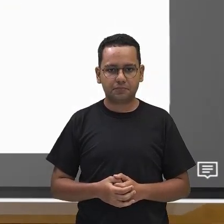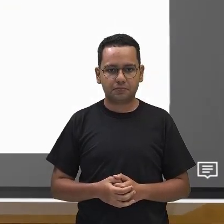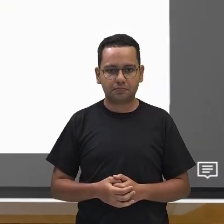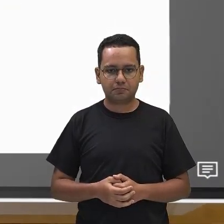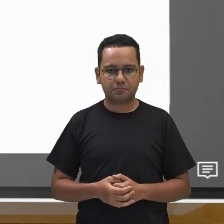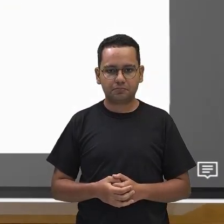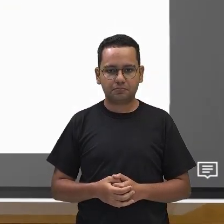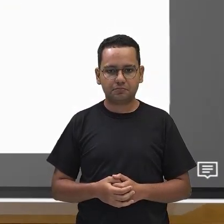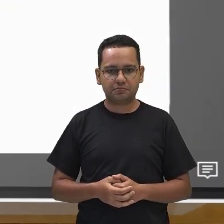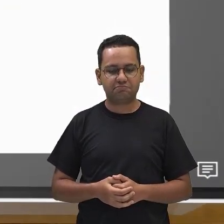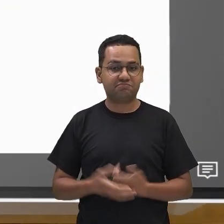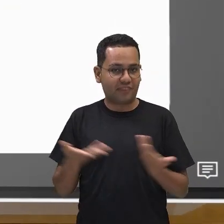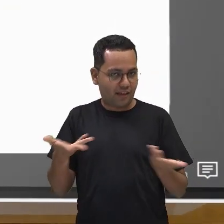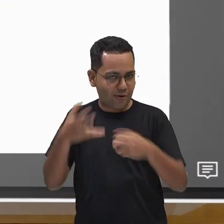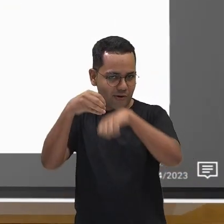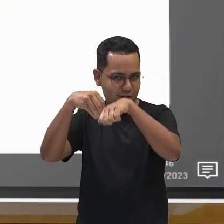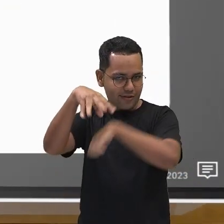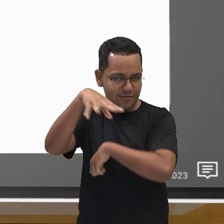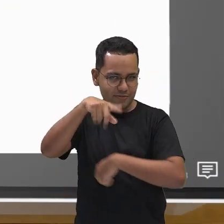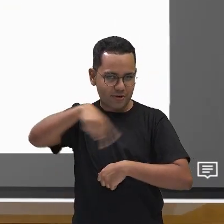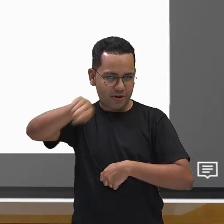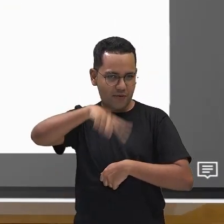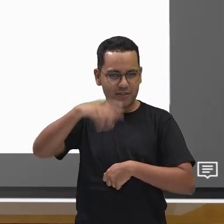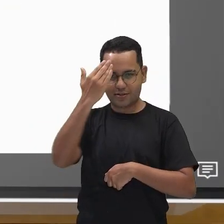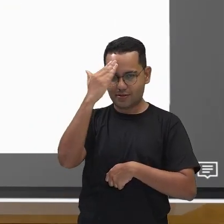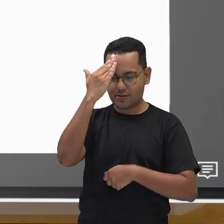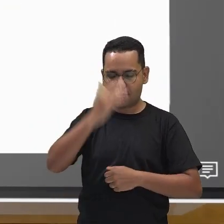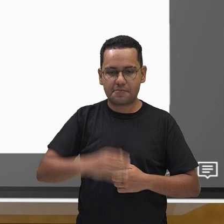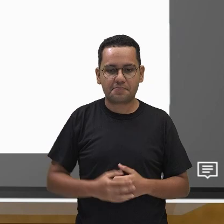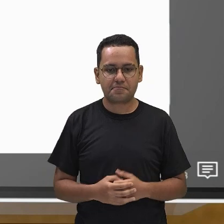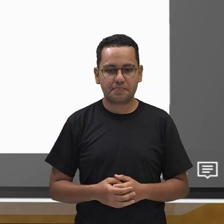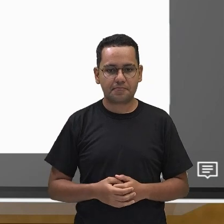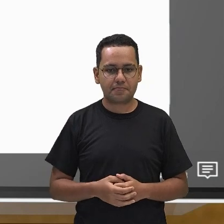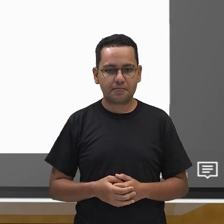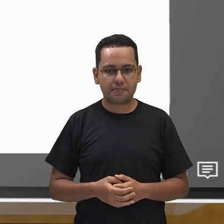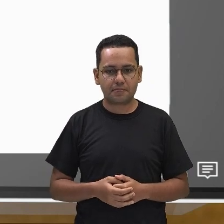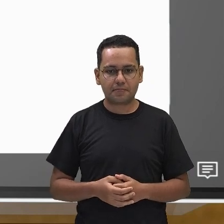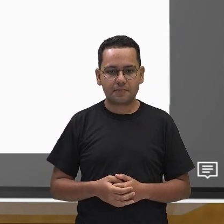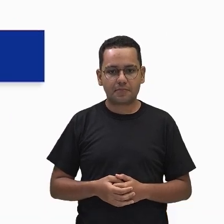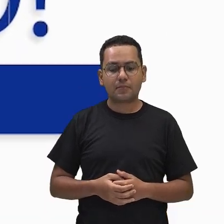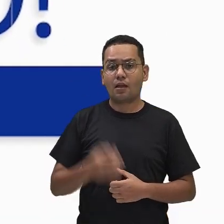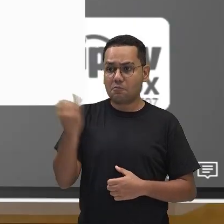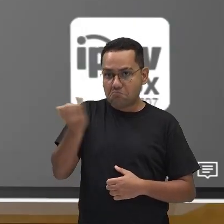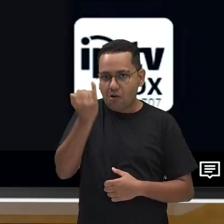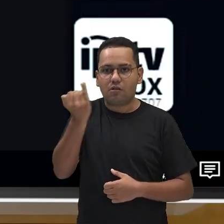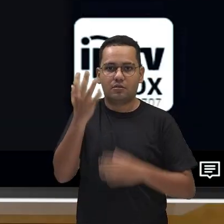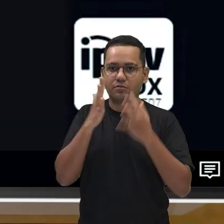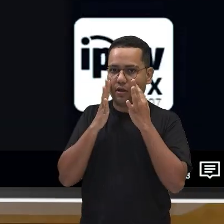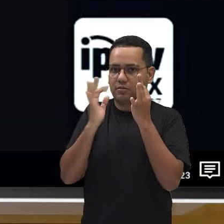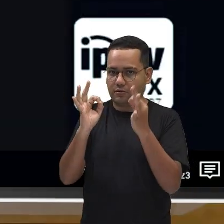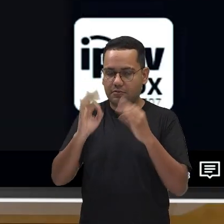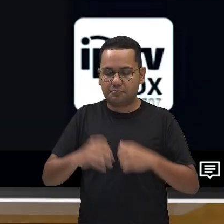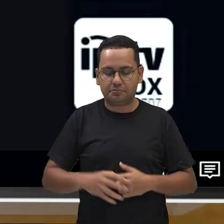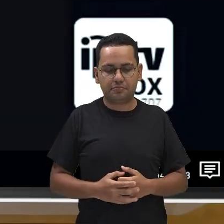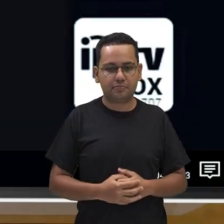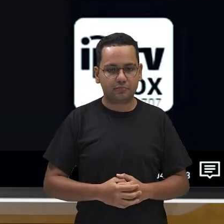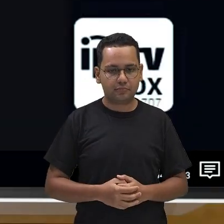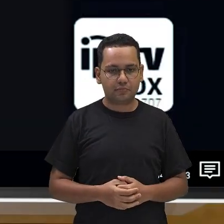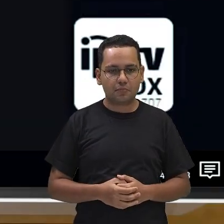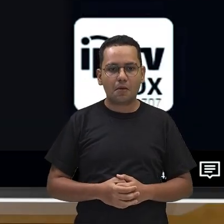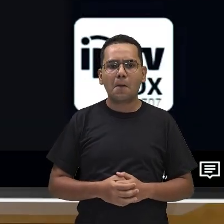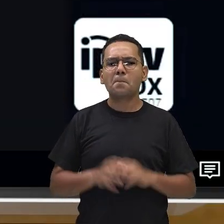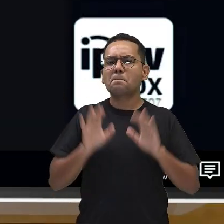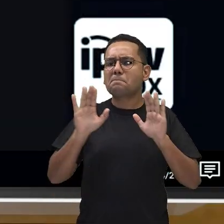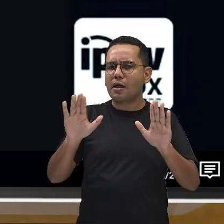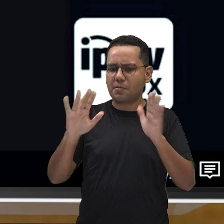Então pega essa dica de como se conectar. Atenção! Essa informação é muito importante. Antes de abrir o aplicativo